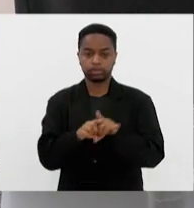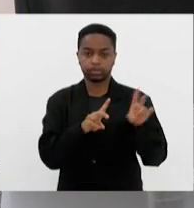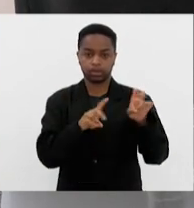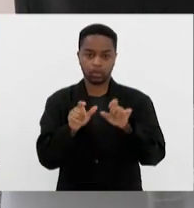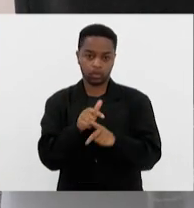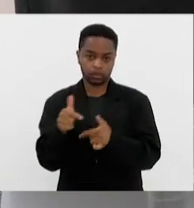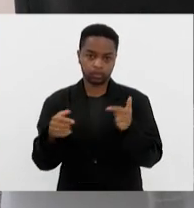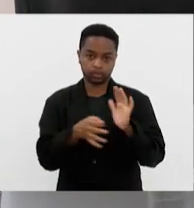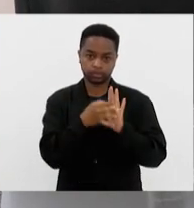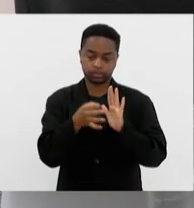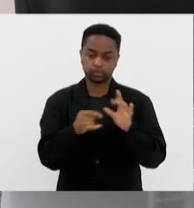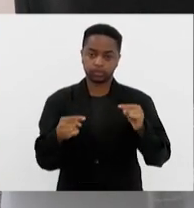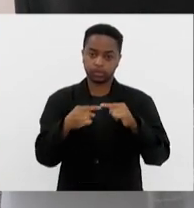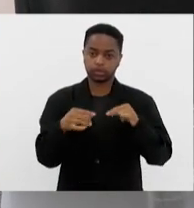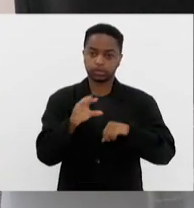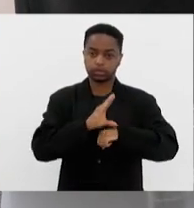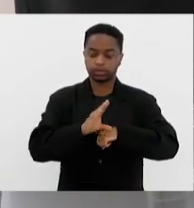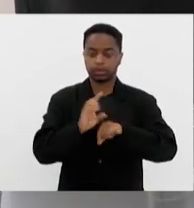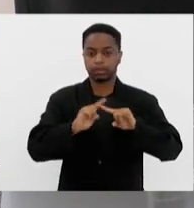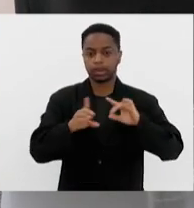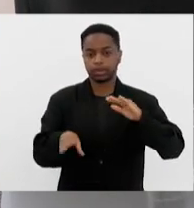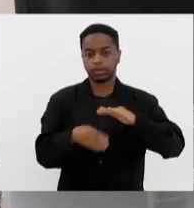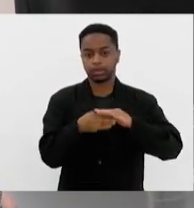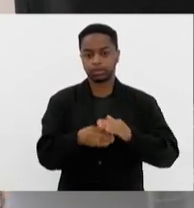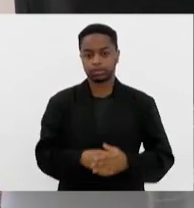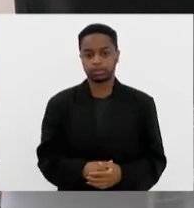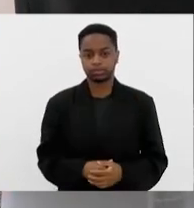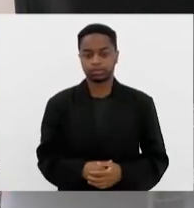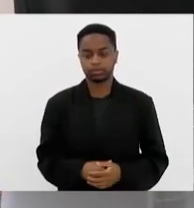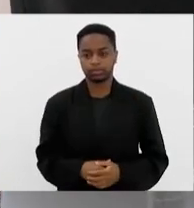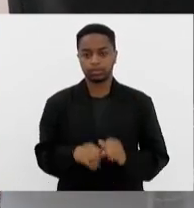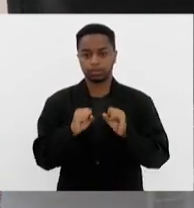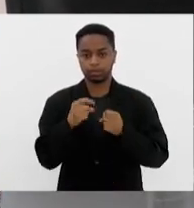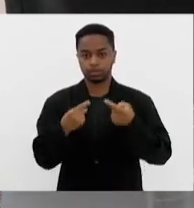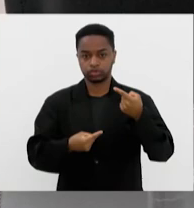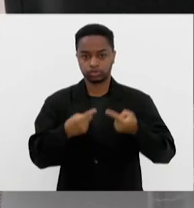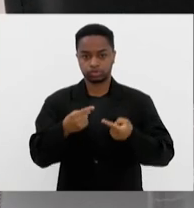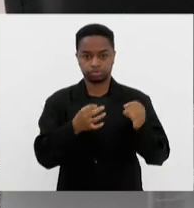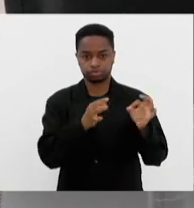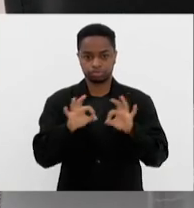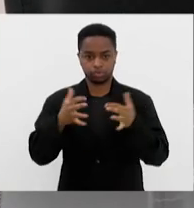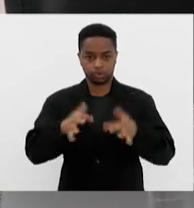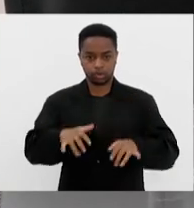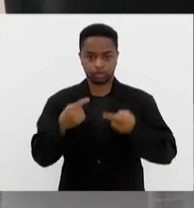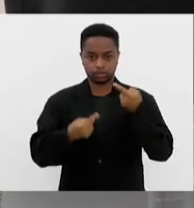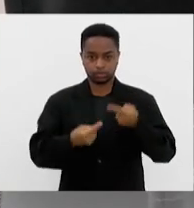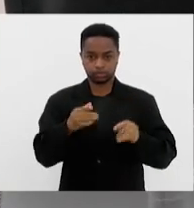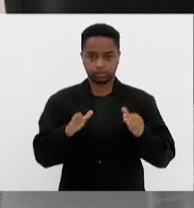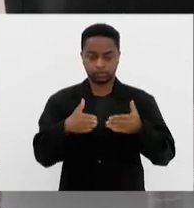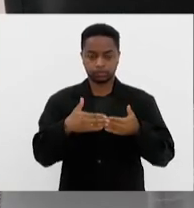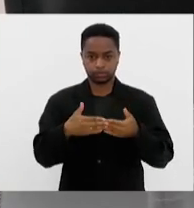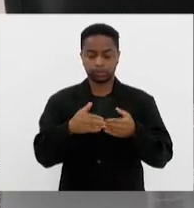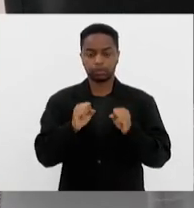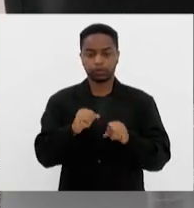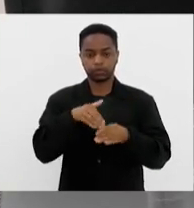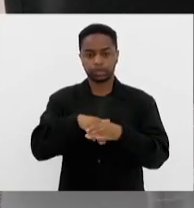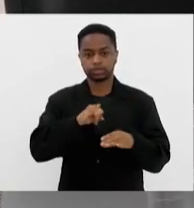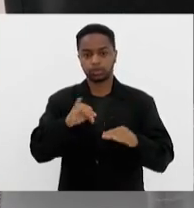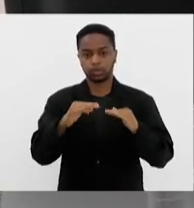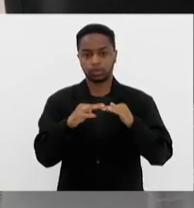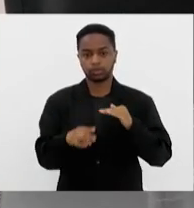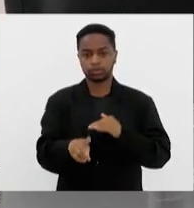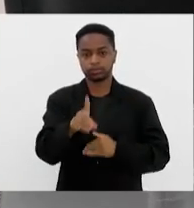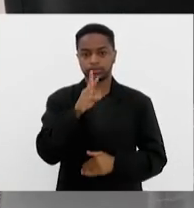Vinícius Cozzolino foi pela constitucionalidade com emenda. Em discussão, não havendo que queira discutir, em votação, senhores que aprovam, permaneçam como